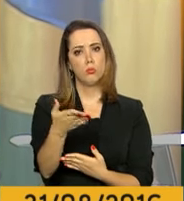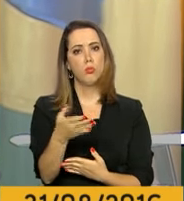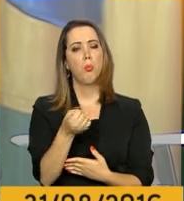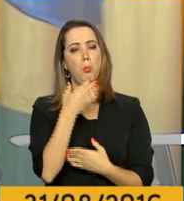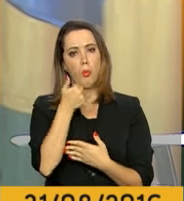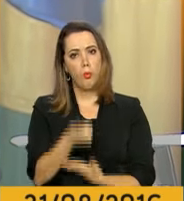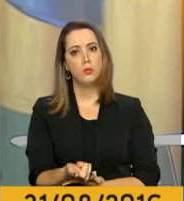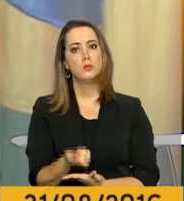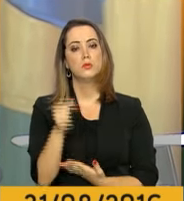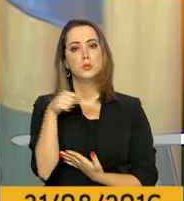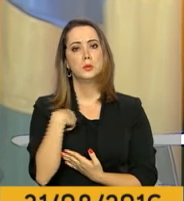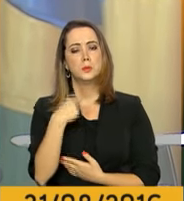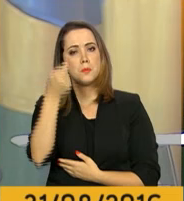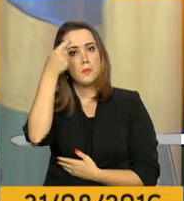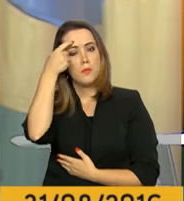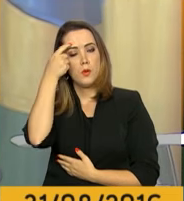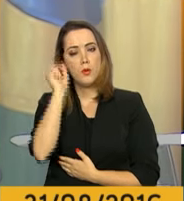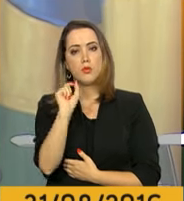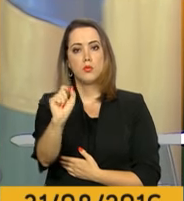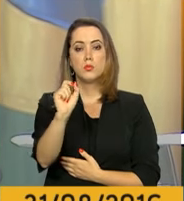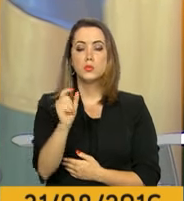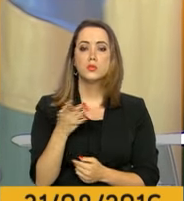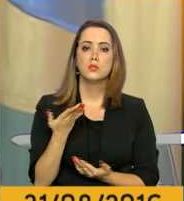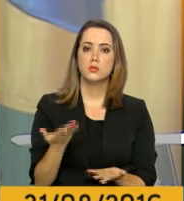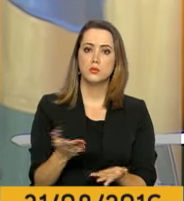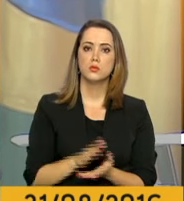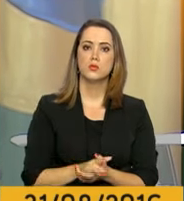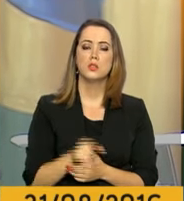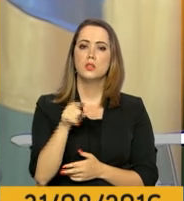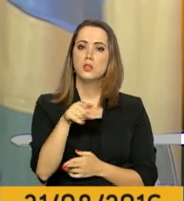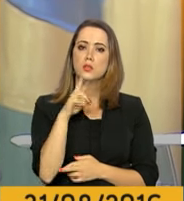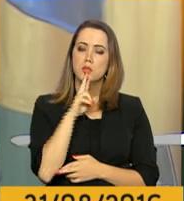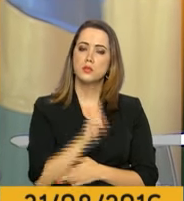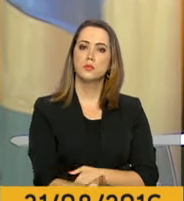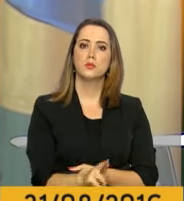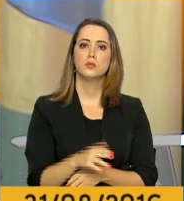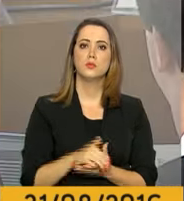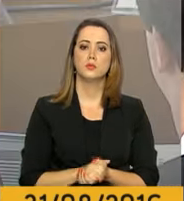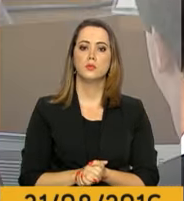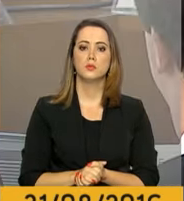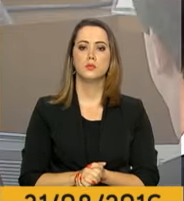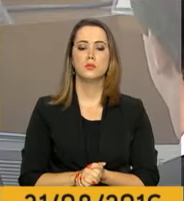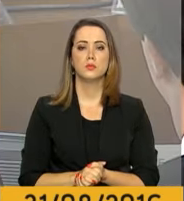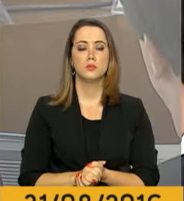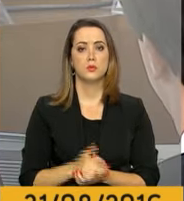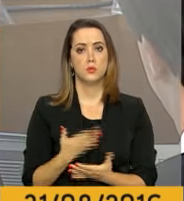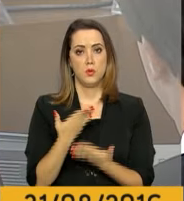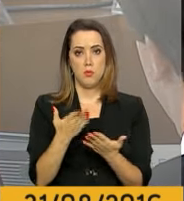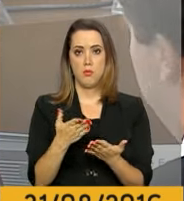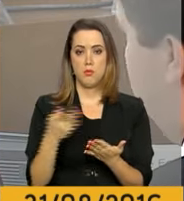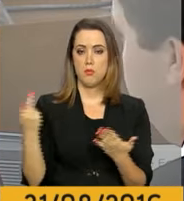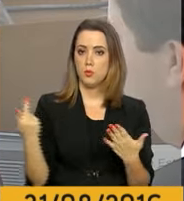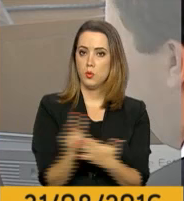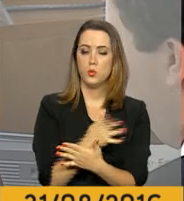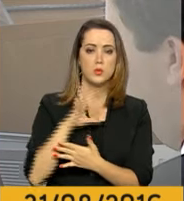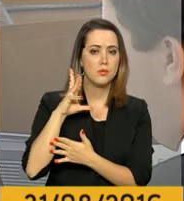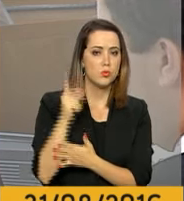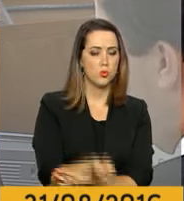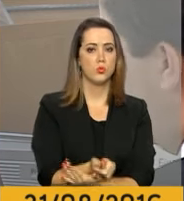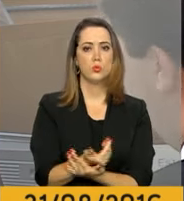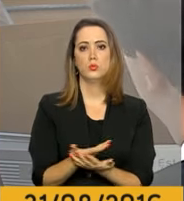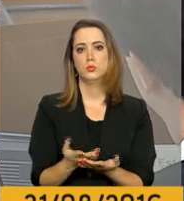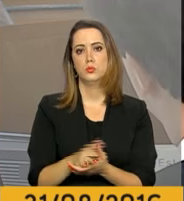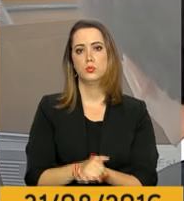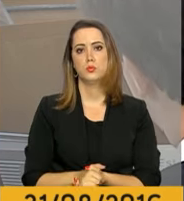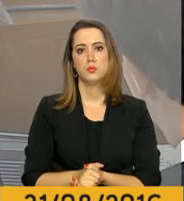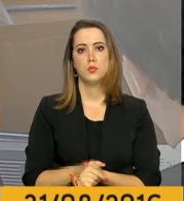eu penso que isto resultou, digamos assim, na efetivação de todos, na